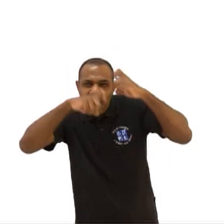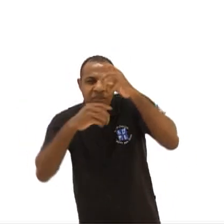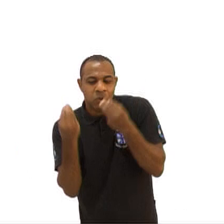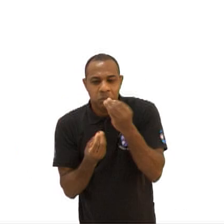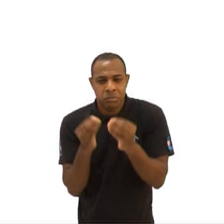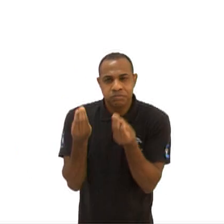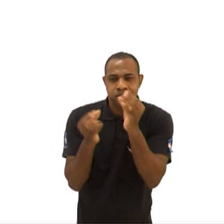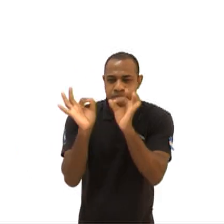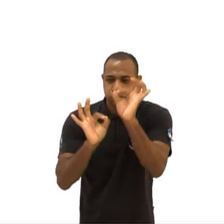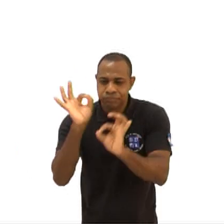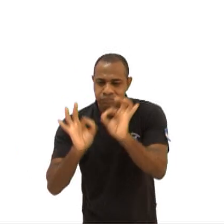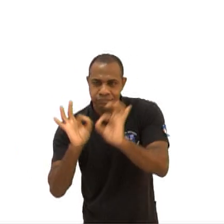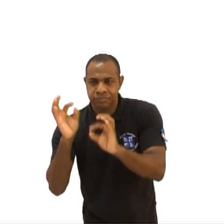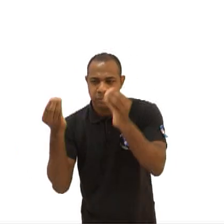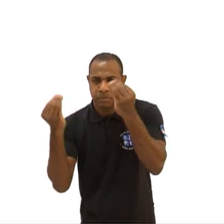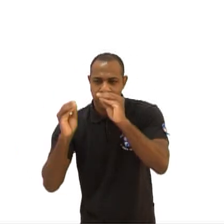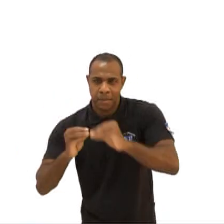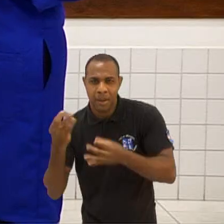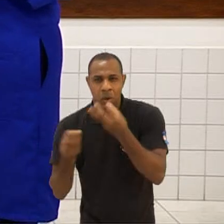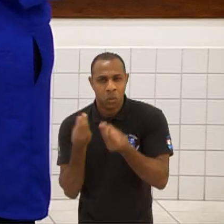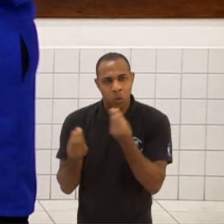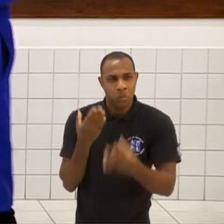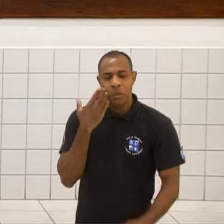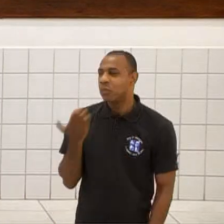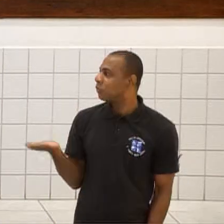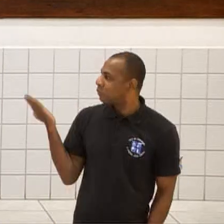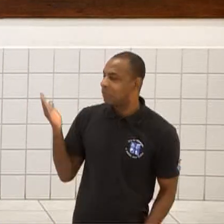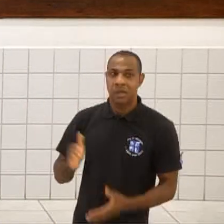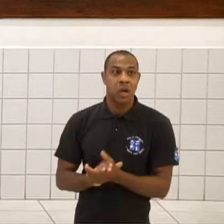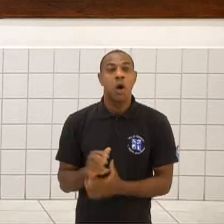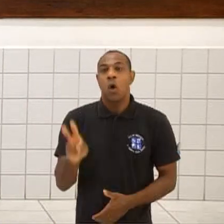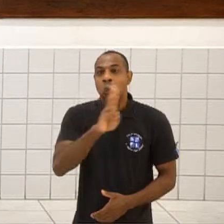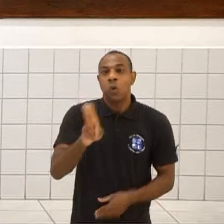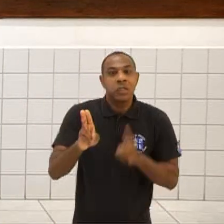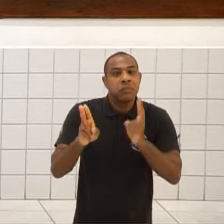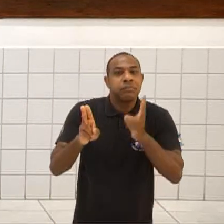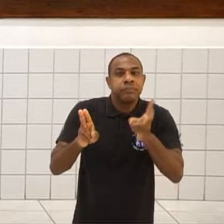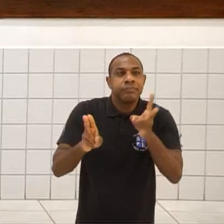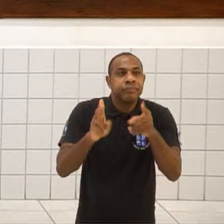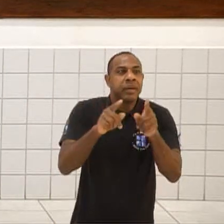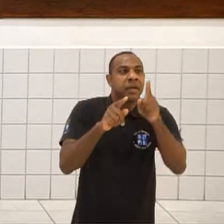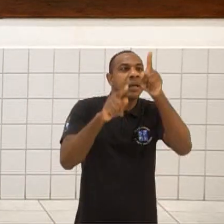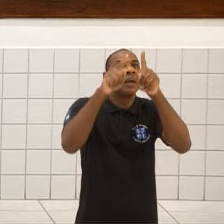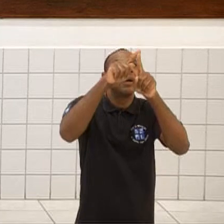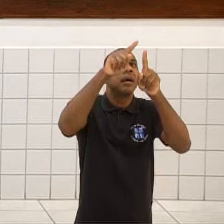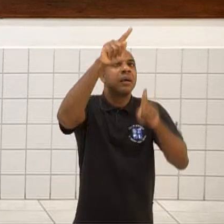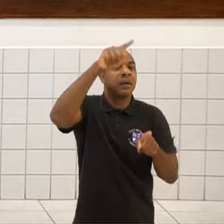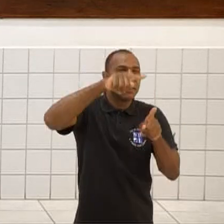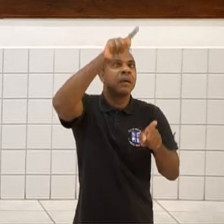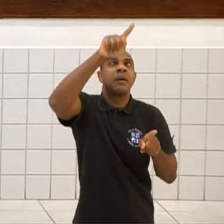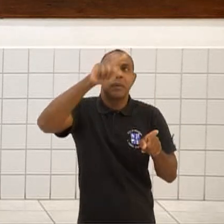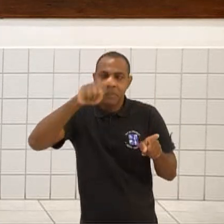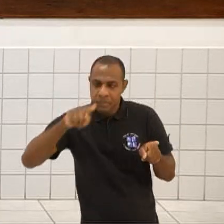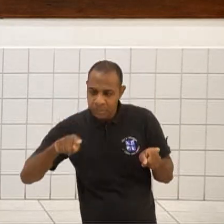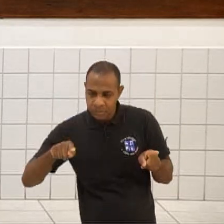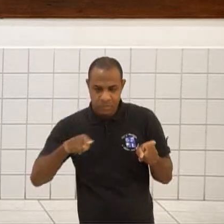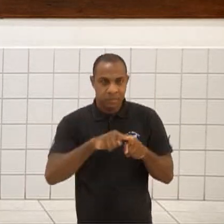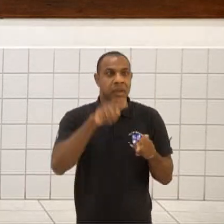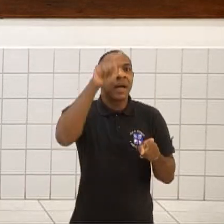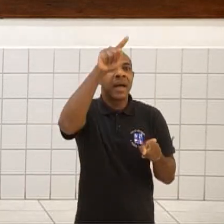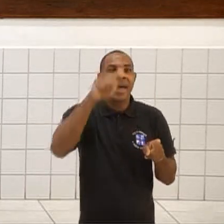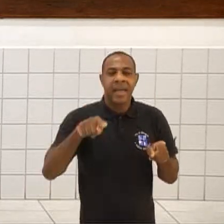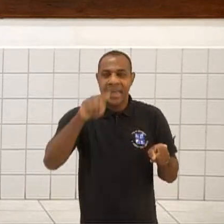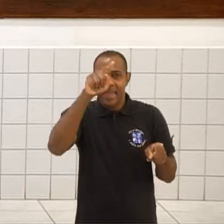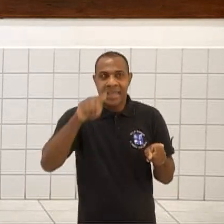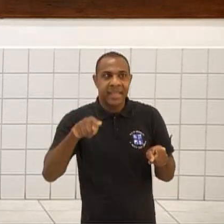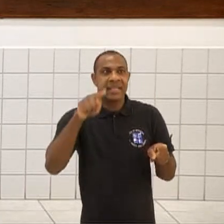Então, olha só, pessoal, sigam essa dica que sempre funciona. Use a mesma linha, tá? Elementos na mesma linha. Então, ó, esse pequeno está